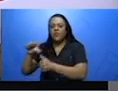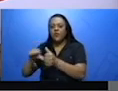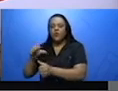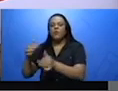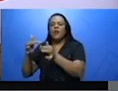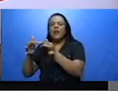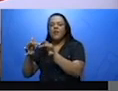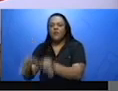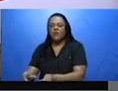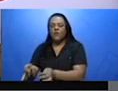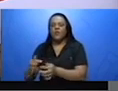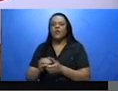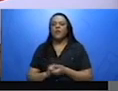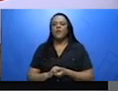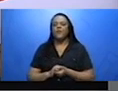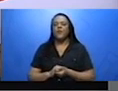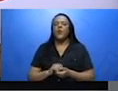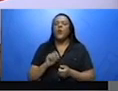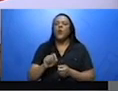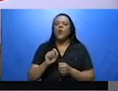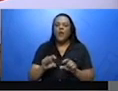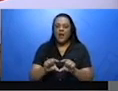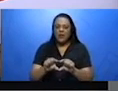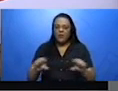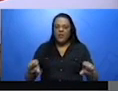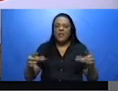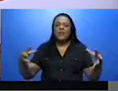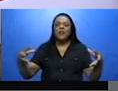oração subordinada reduzida